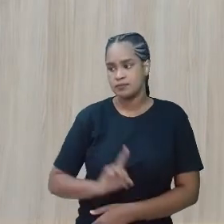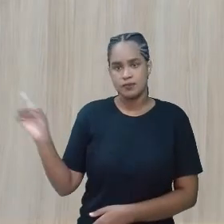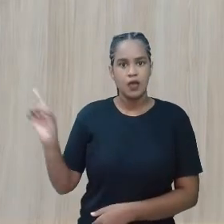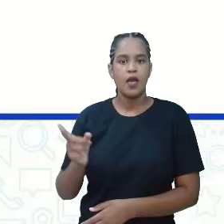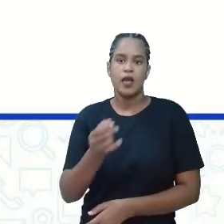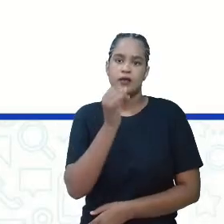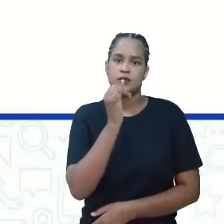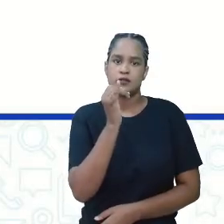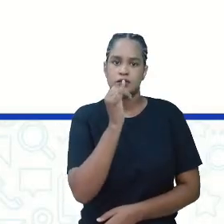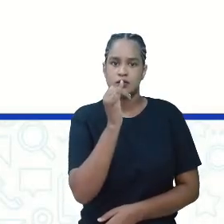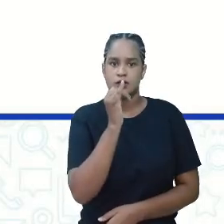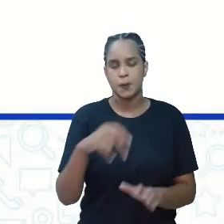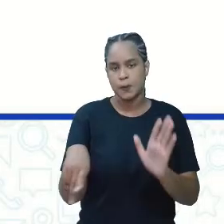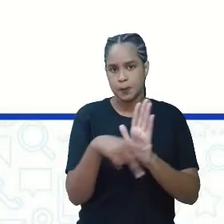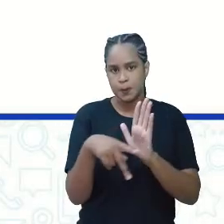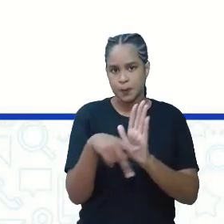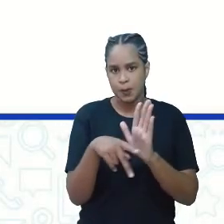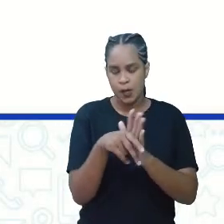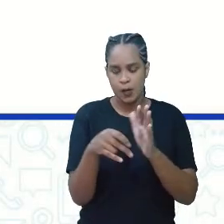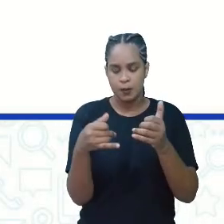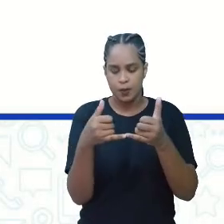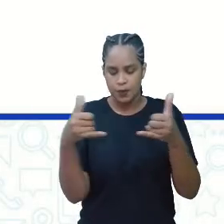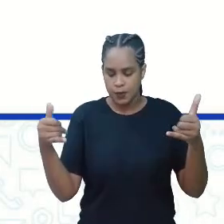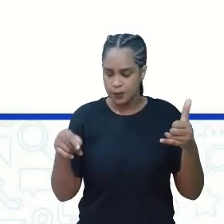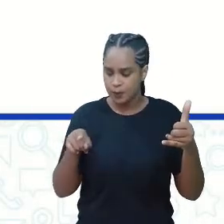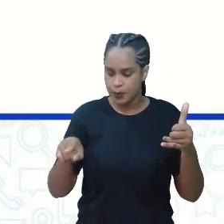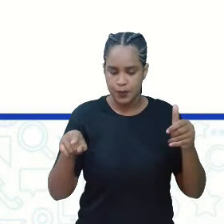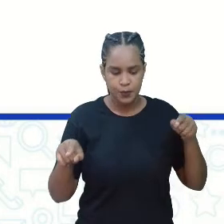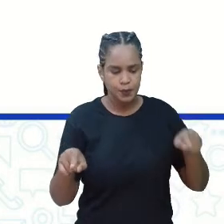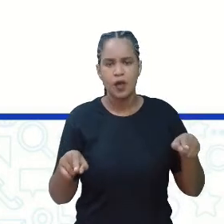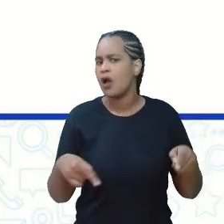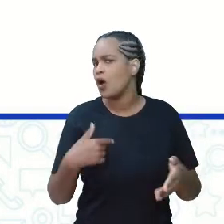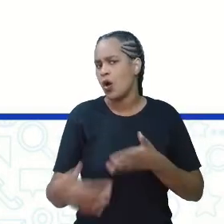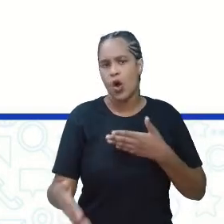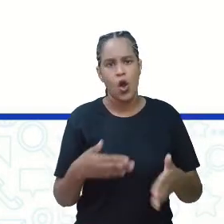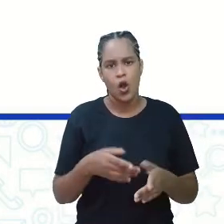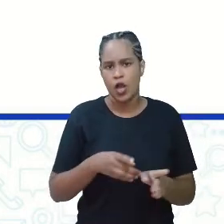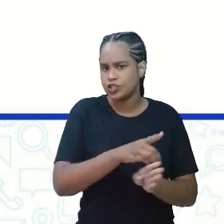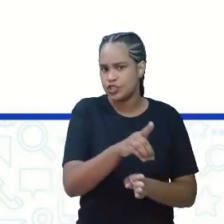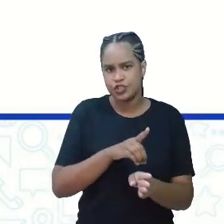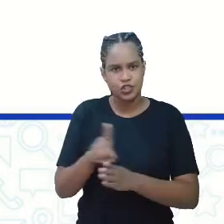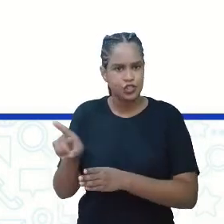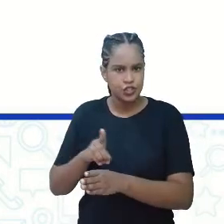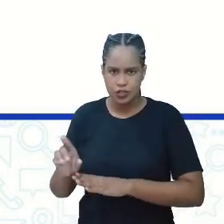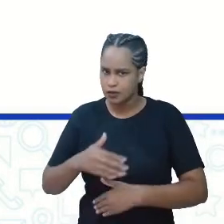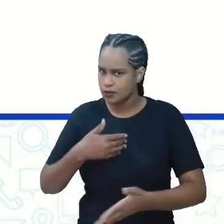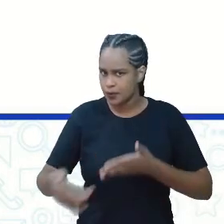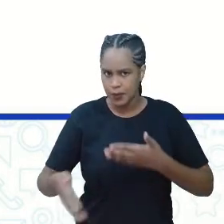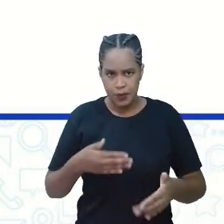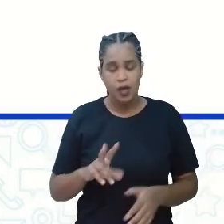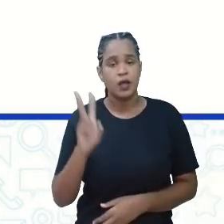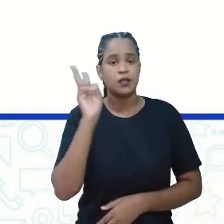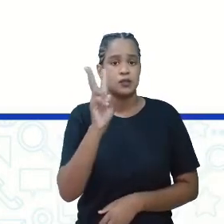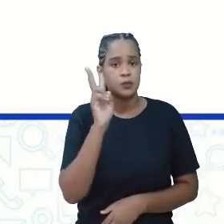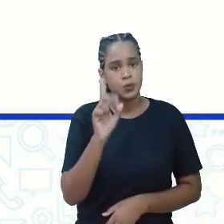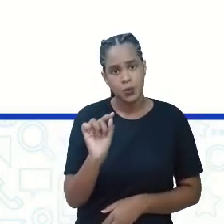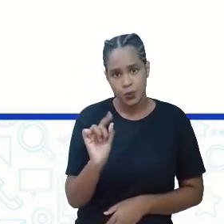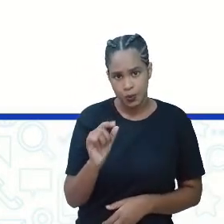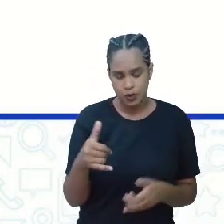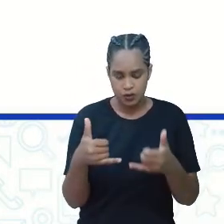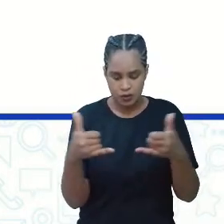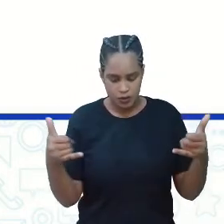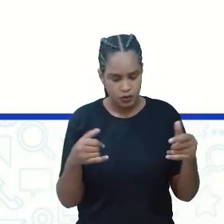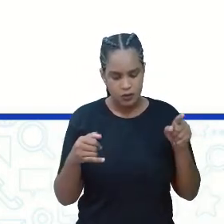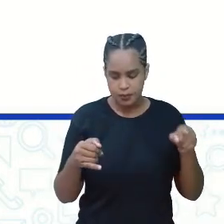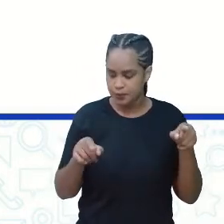3 exemplos para você escrever, pode ser de qualquer direção, certo? Lembrando somente da questão das extremidades,